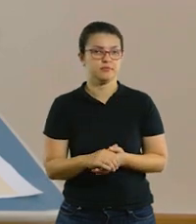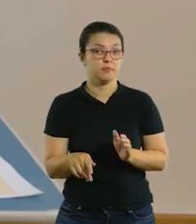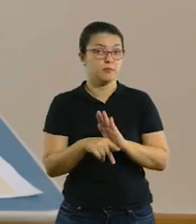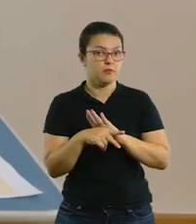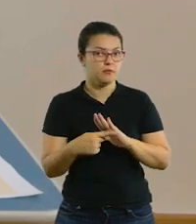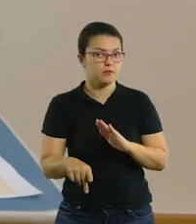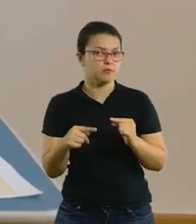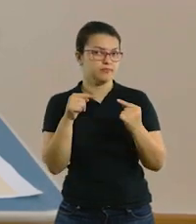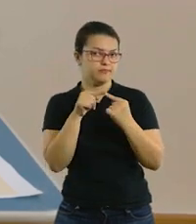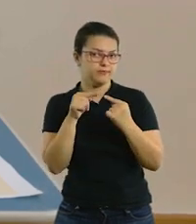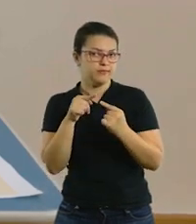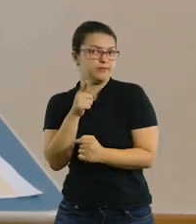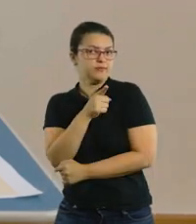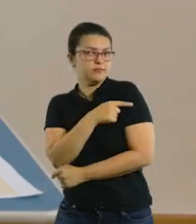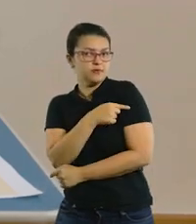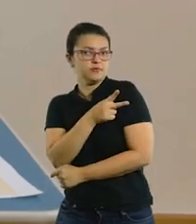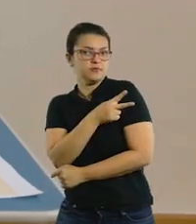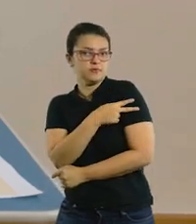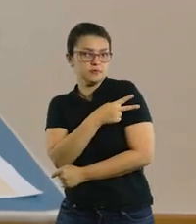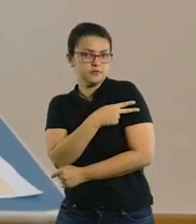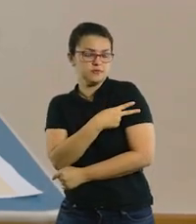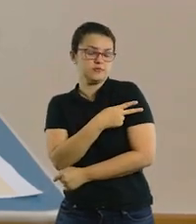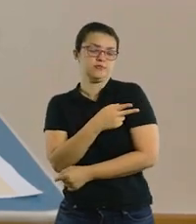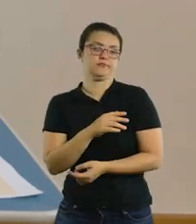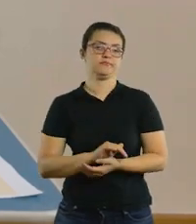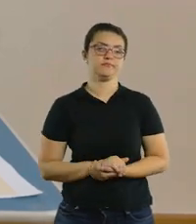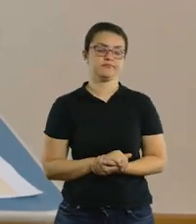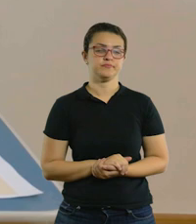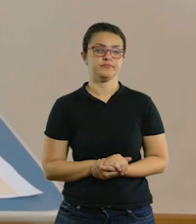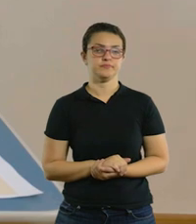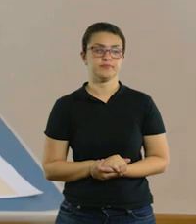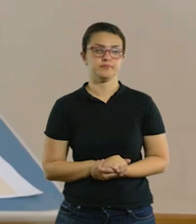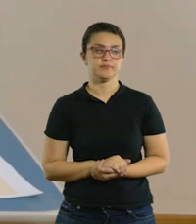adequada para o primeiro e segundo ano do ensino fundamental.